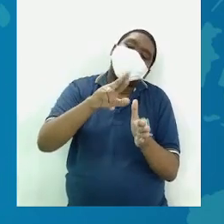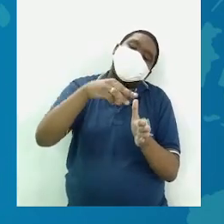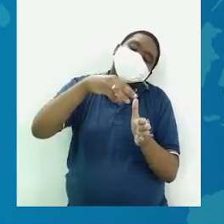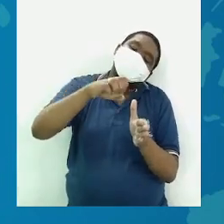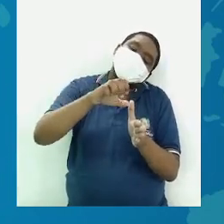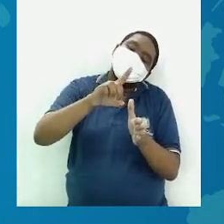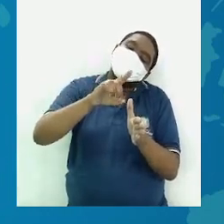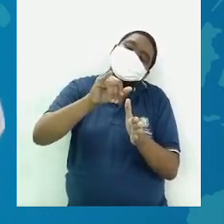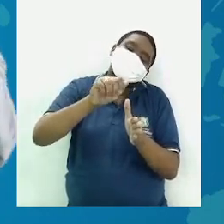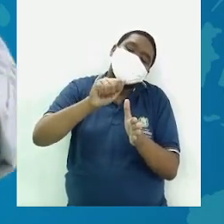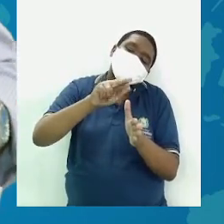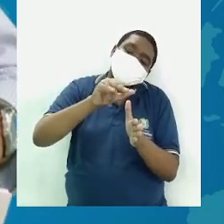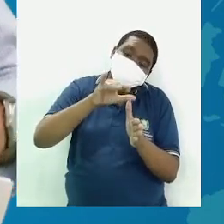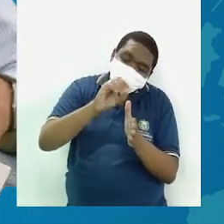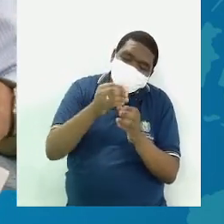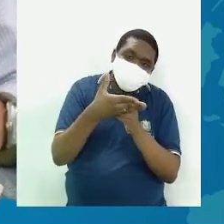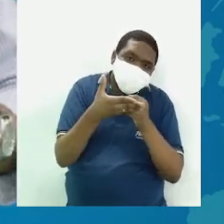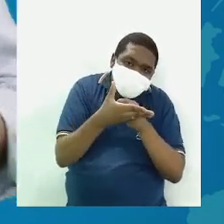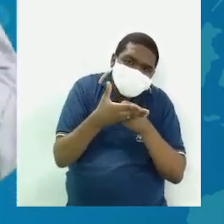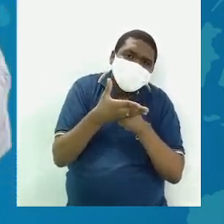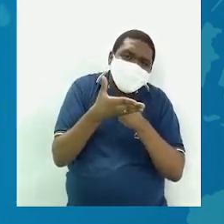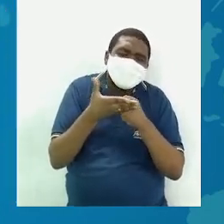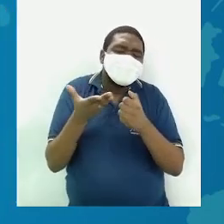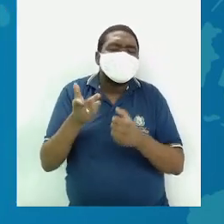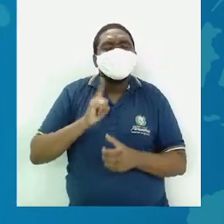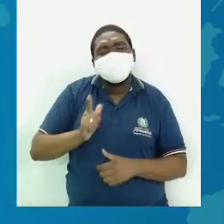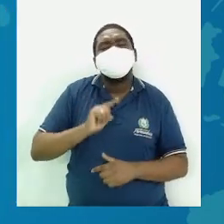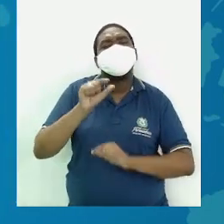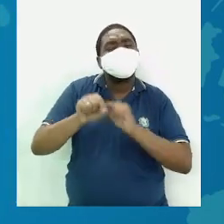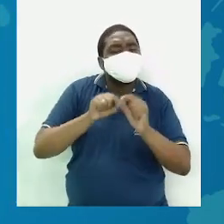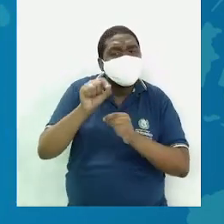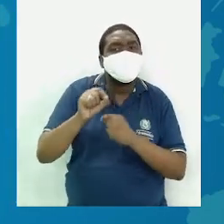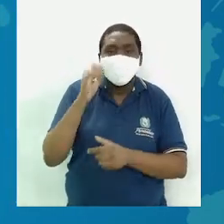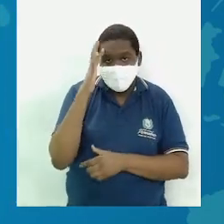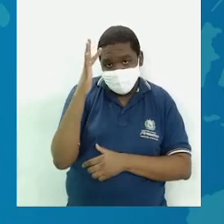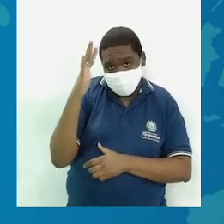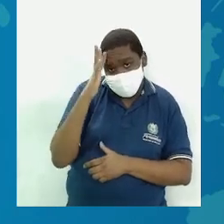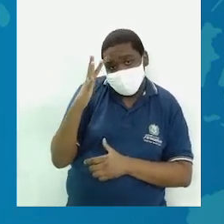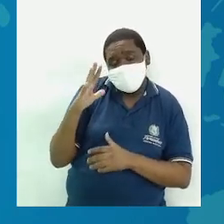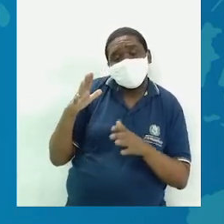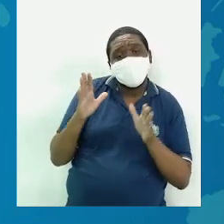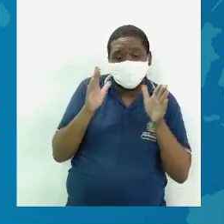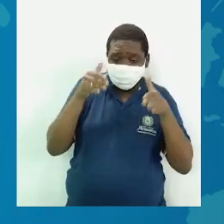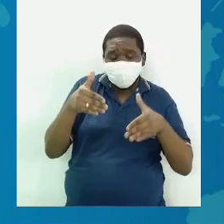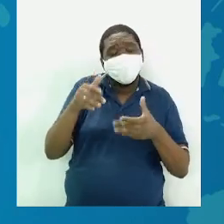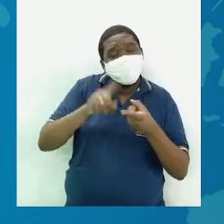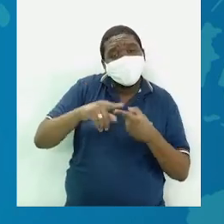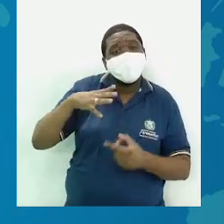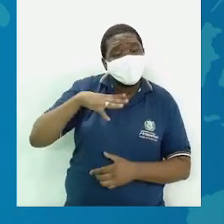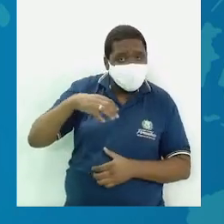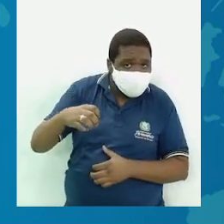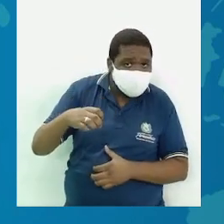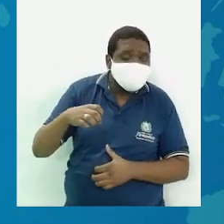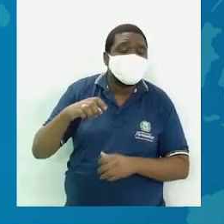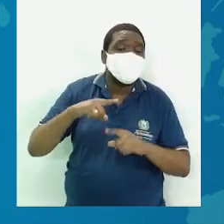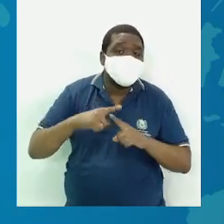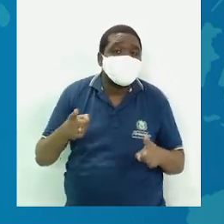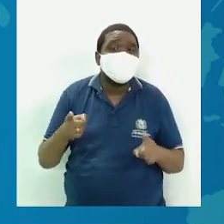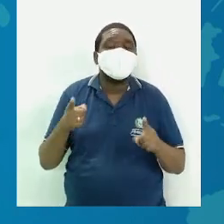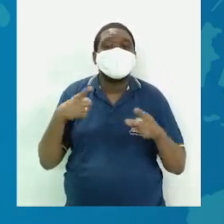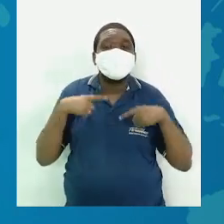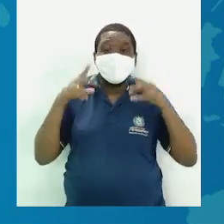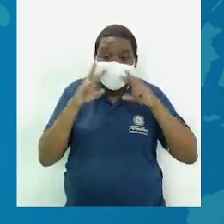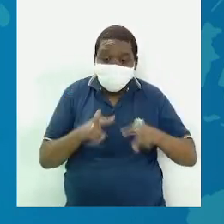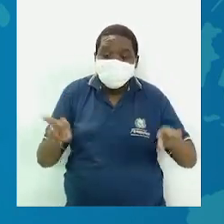uma filosofia baseada também nas questões éticas, mas ele coloca ali também como base, do ponto de vista